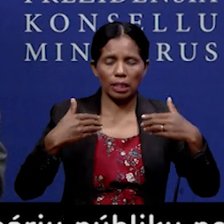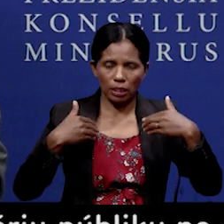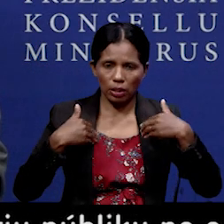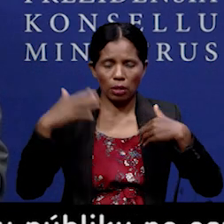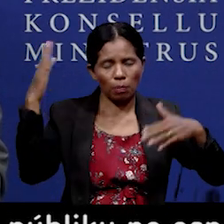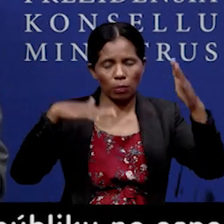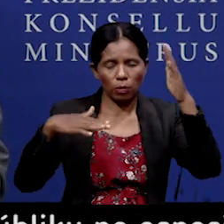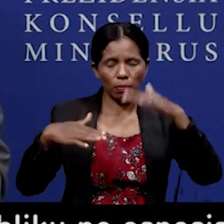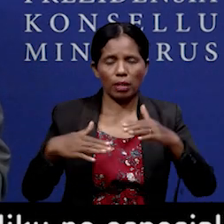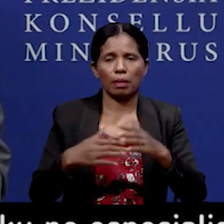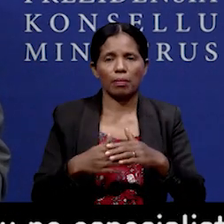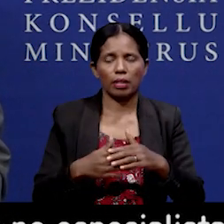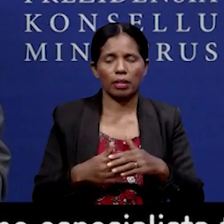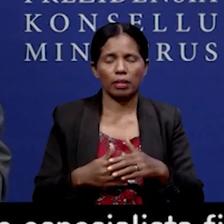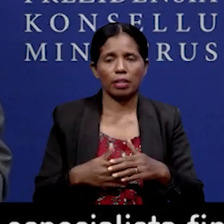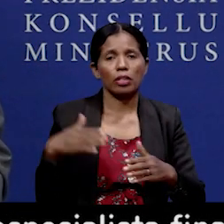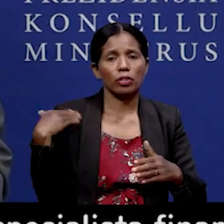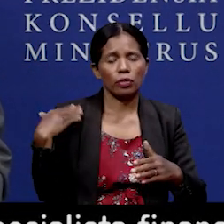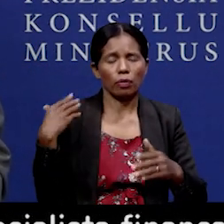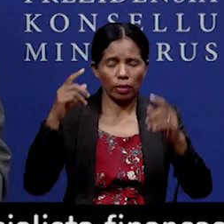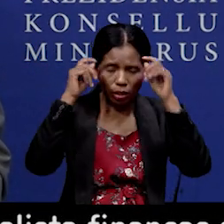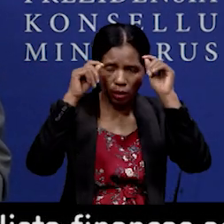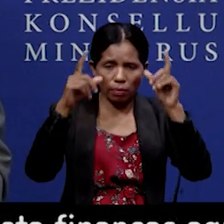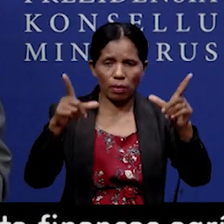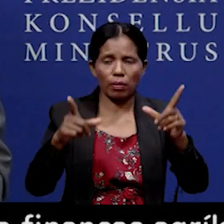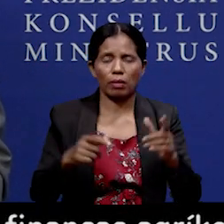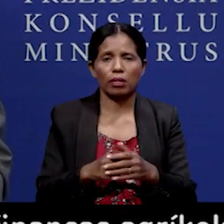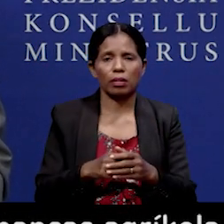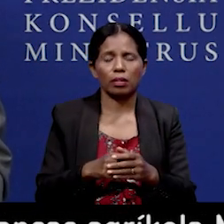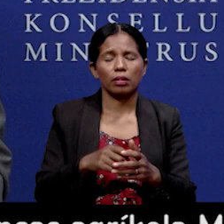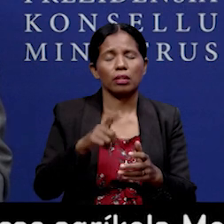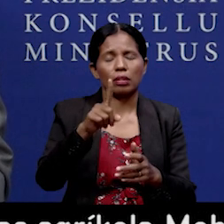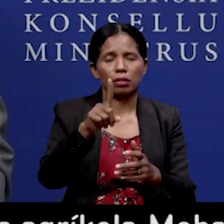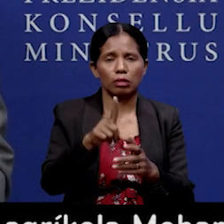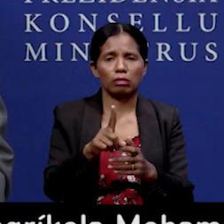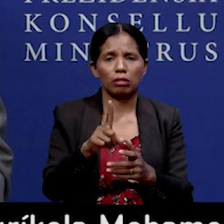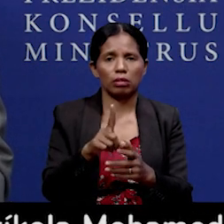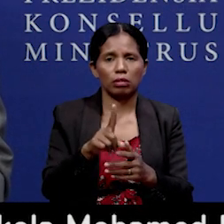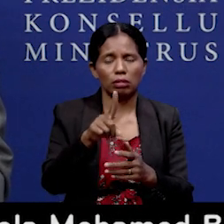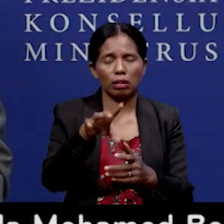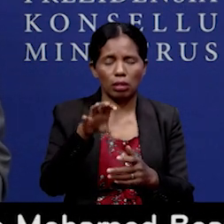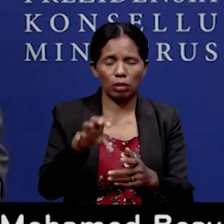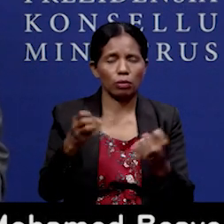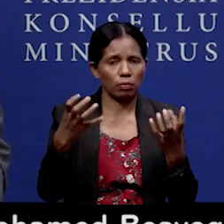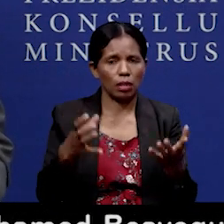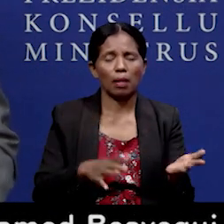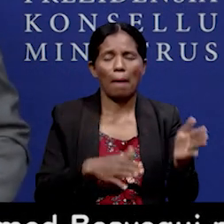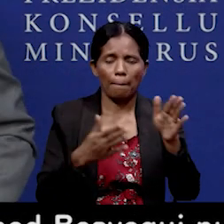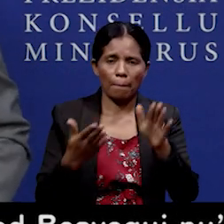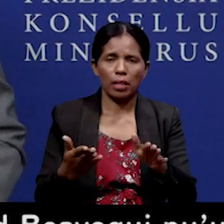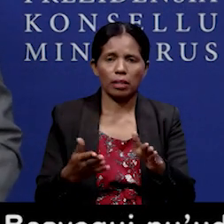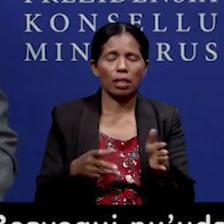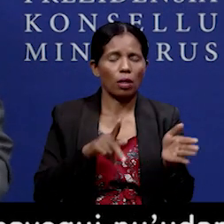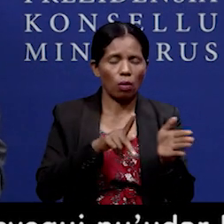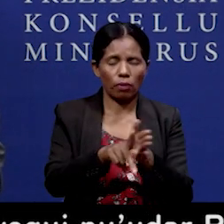Santa Cruz e nebe jovem timoruan atus ba atus hetan oho russi